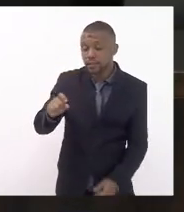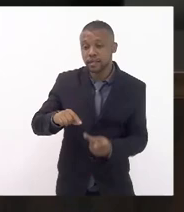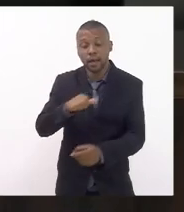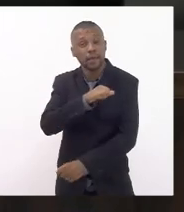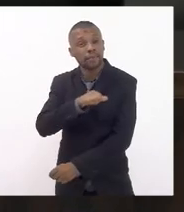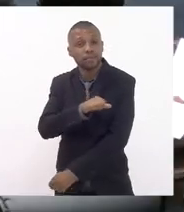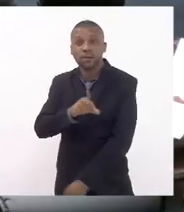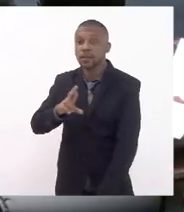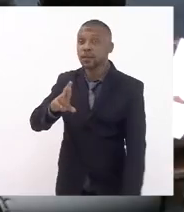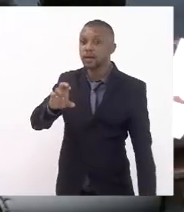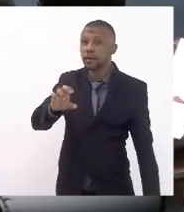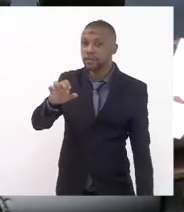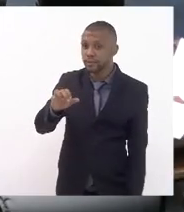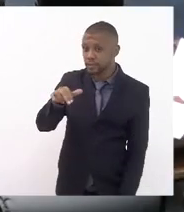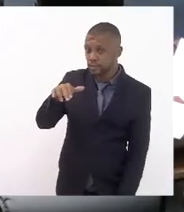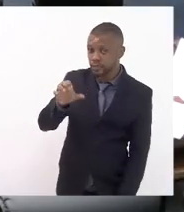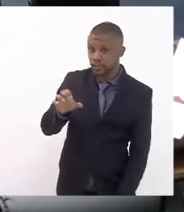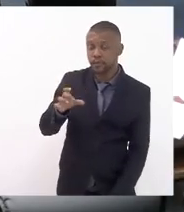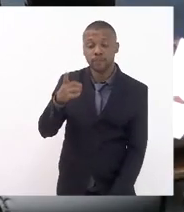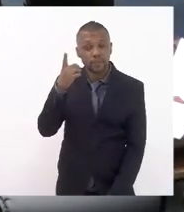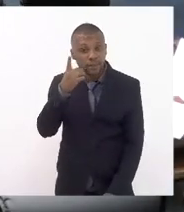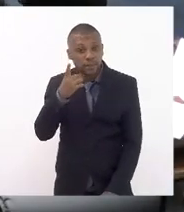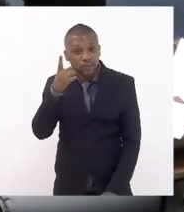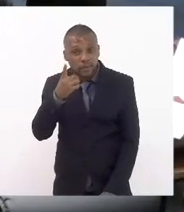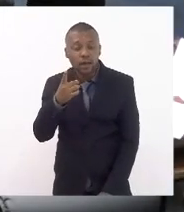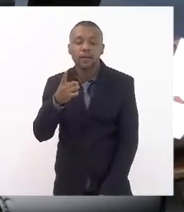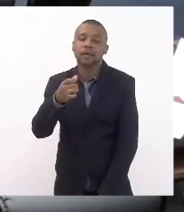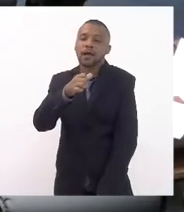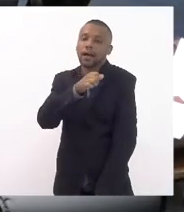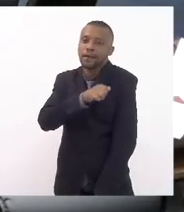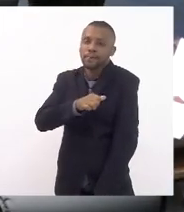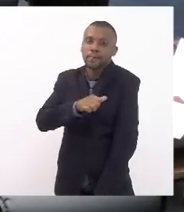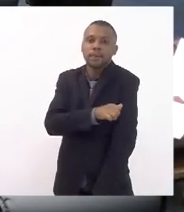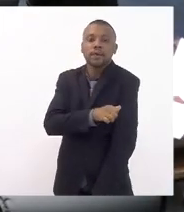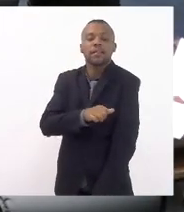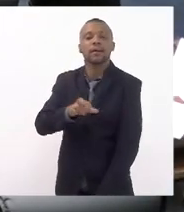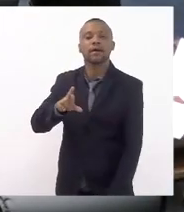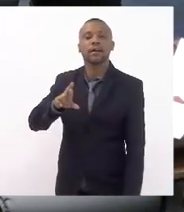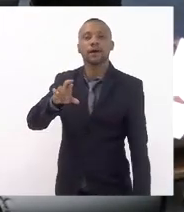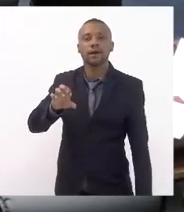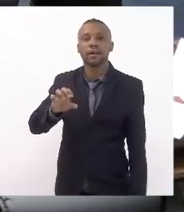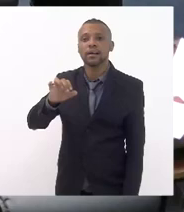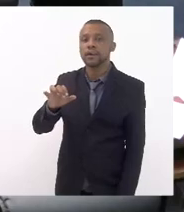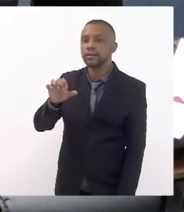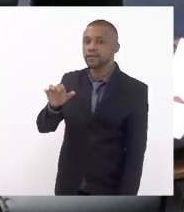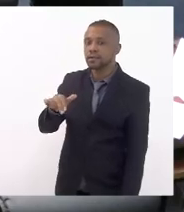Rejane. Deputada enfermeira Rejane.